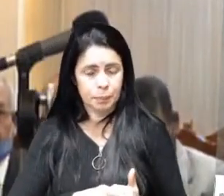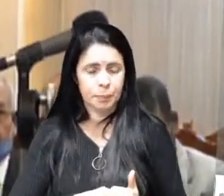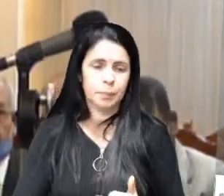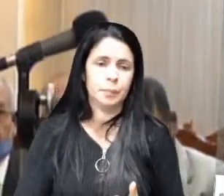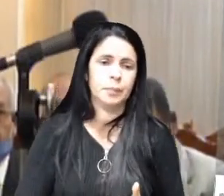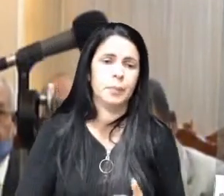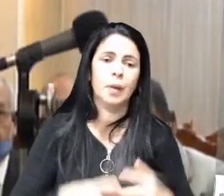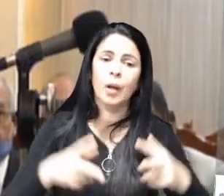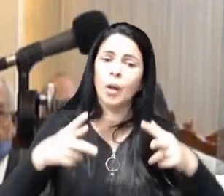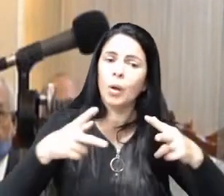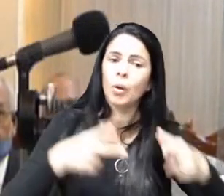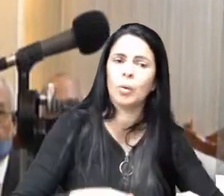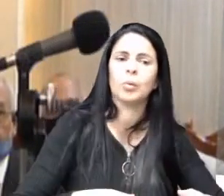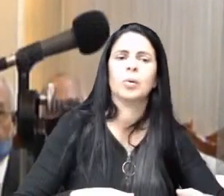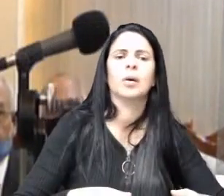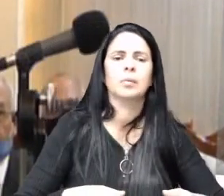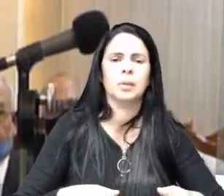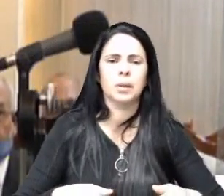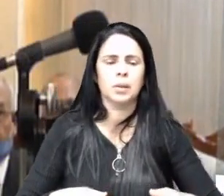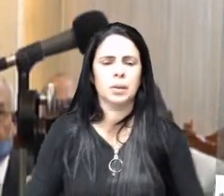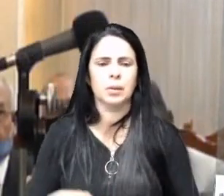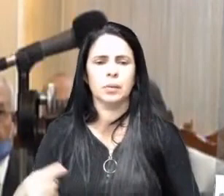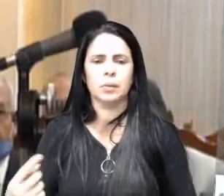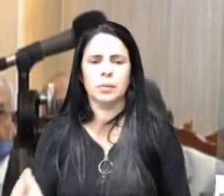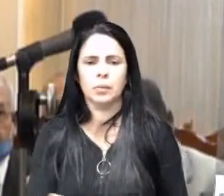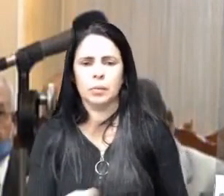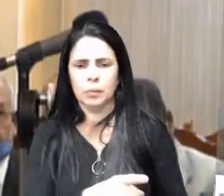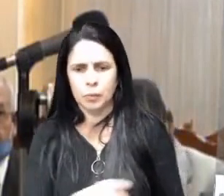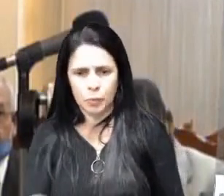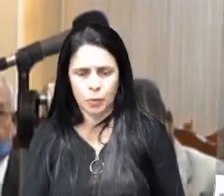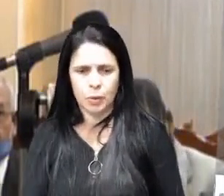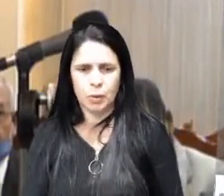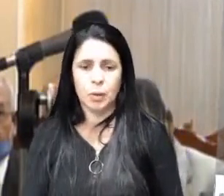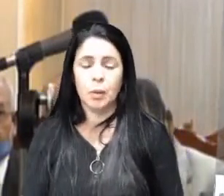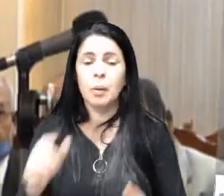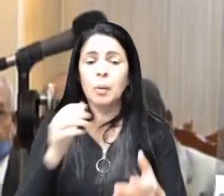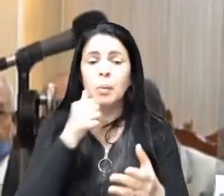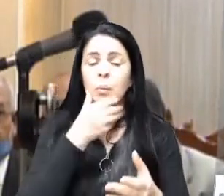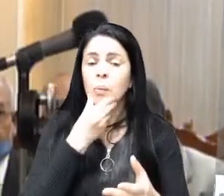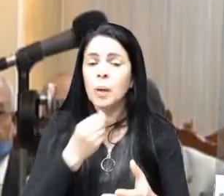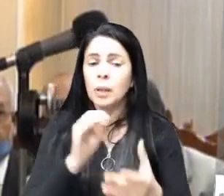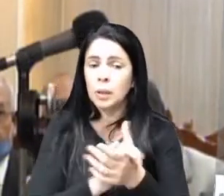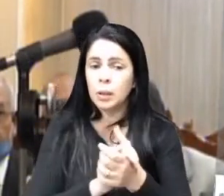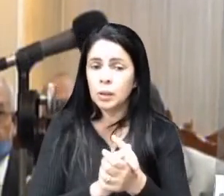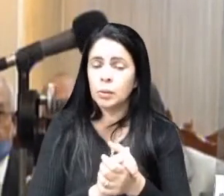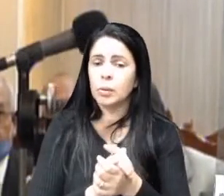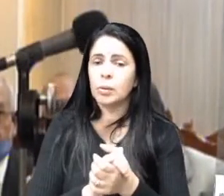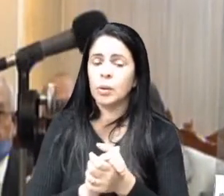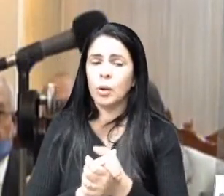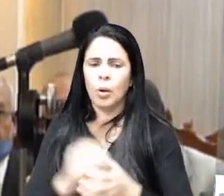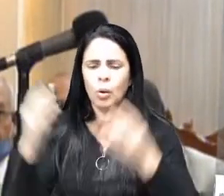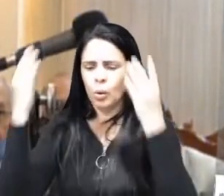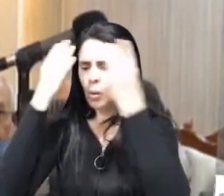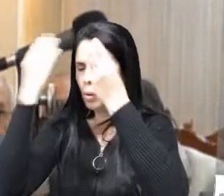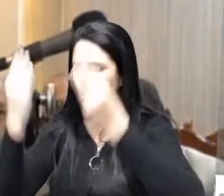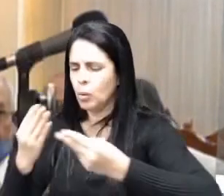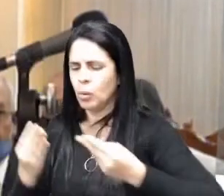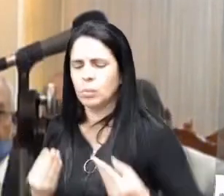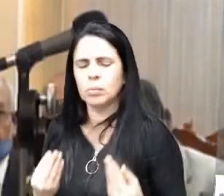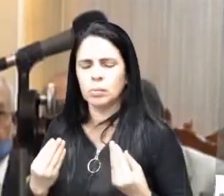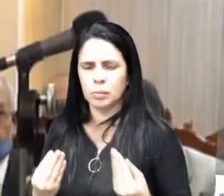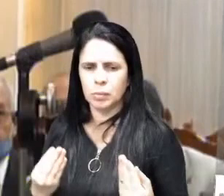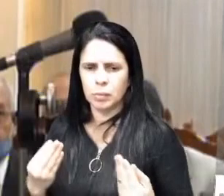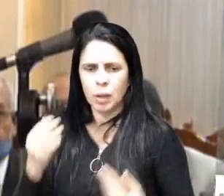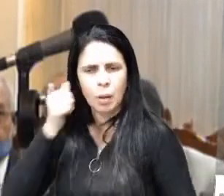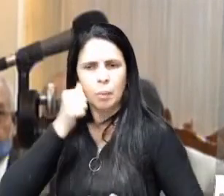maridos, coabitai com elas, com entendimento, dando honra à mulher,